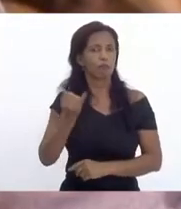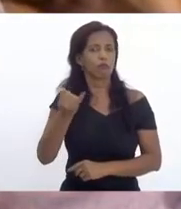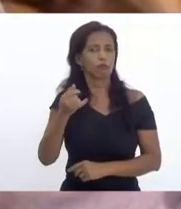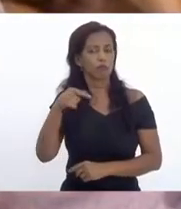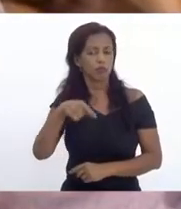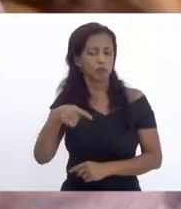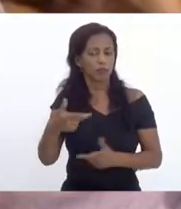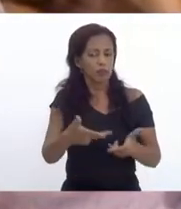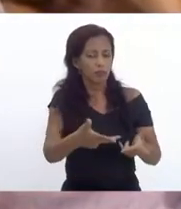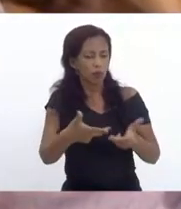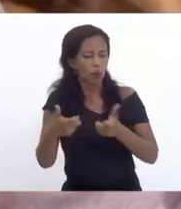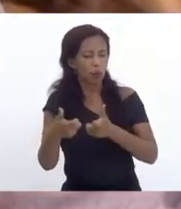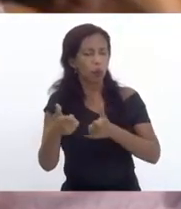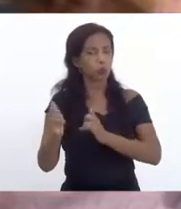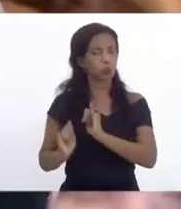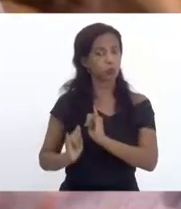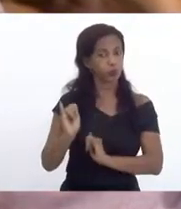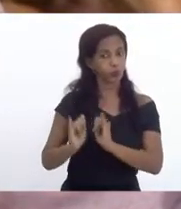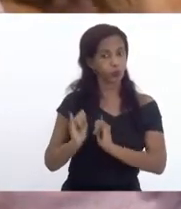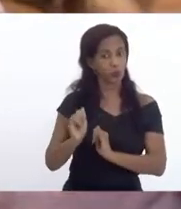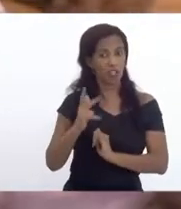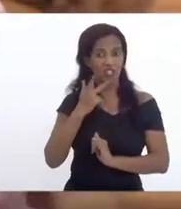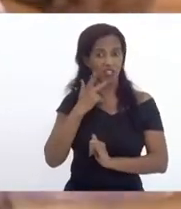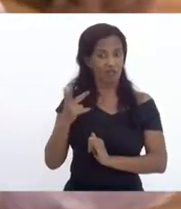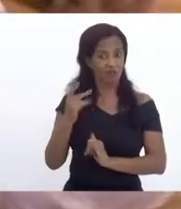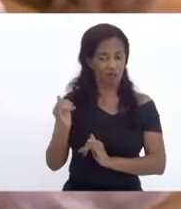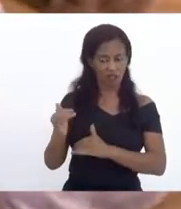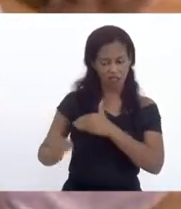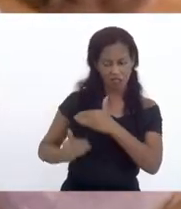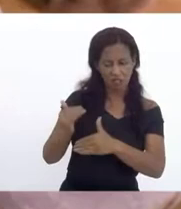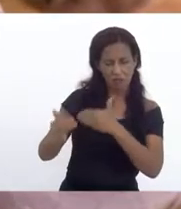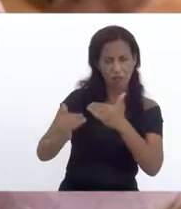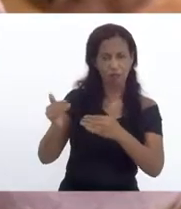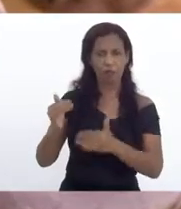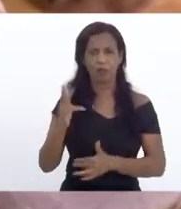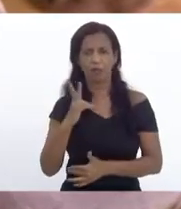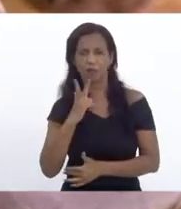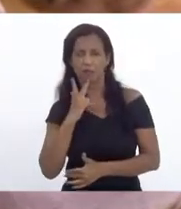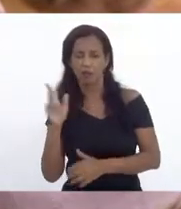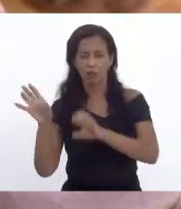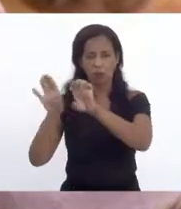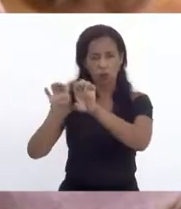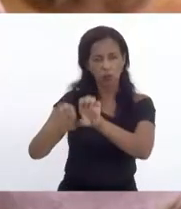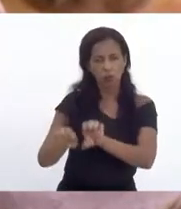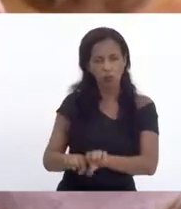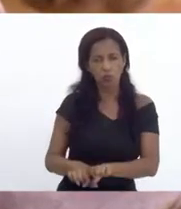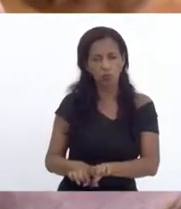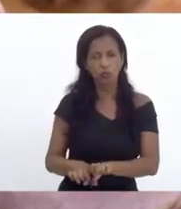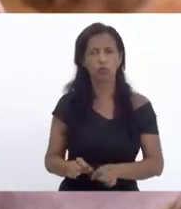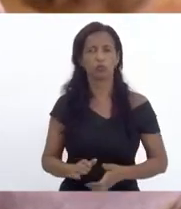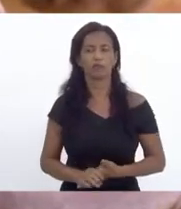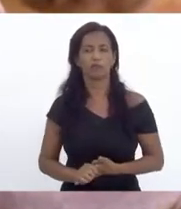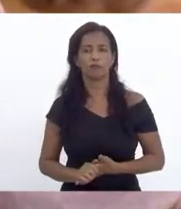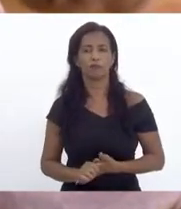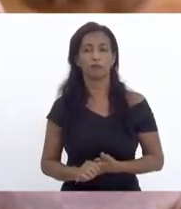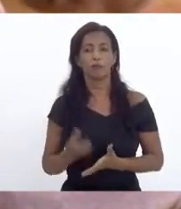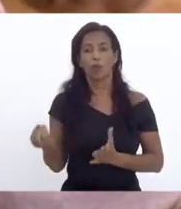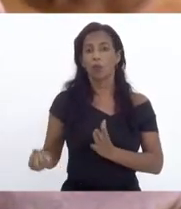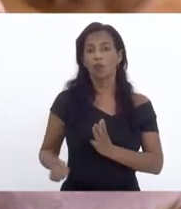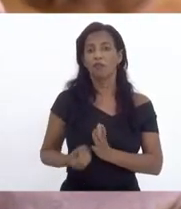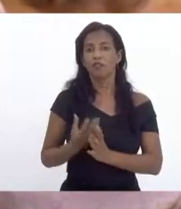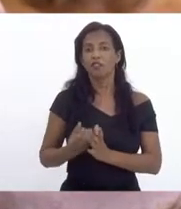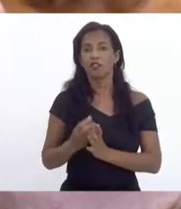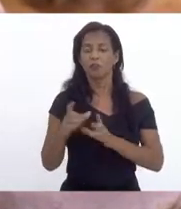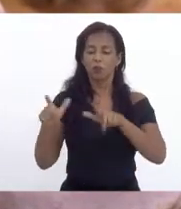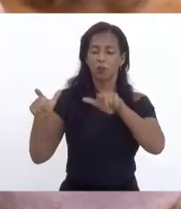essa atração de indústria. E se a gente está falando em desenvolvimento, se a gente está falando em estrutura, o investimento num